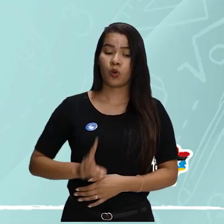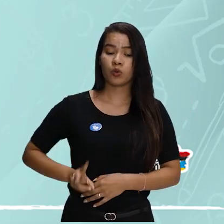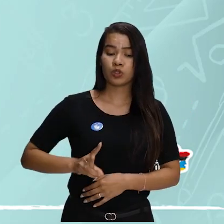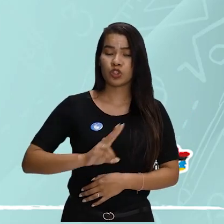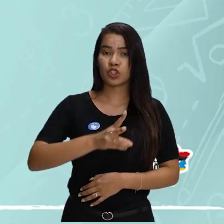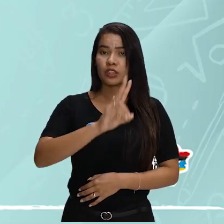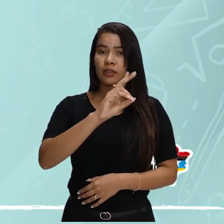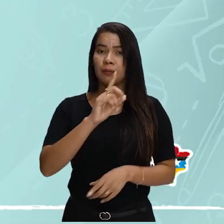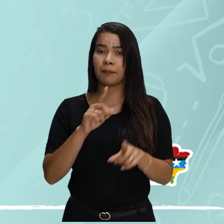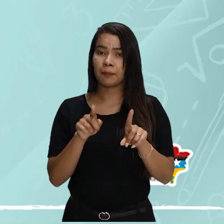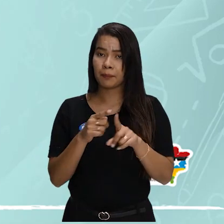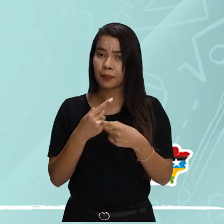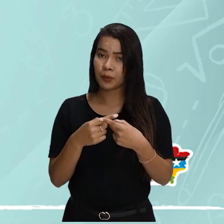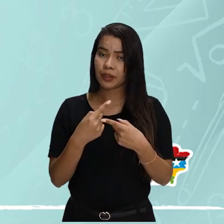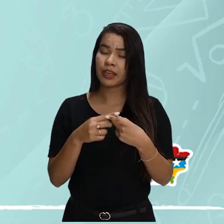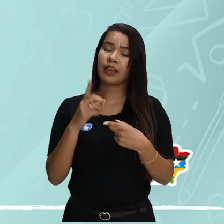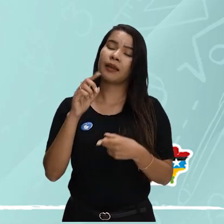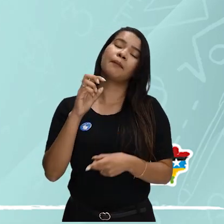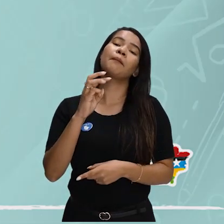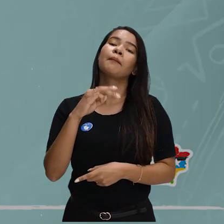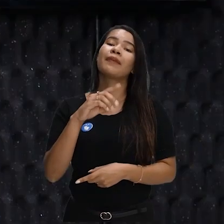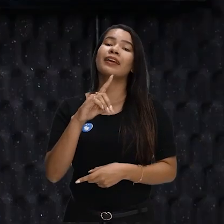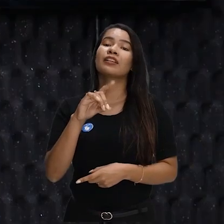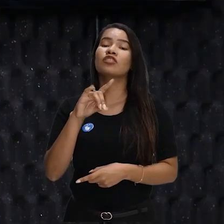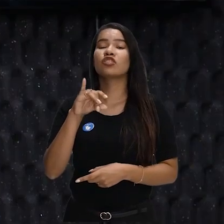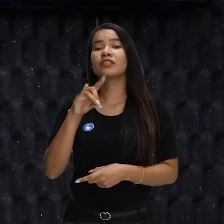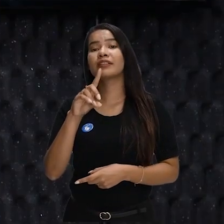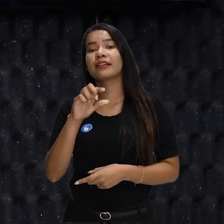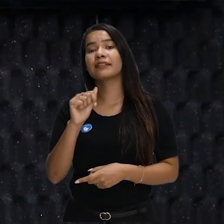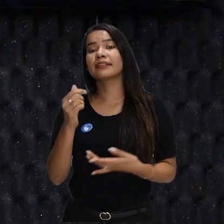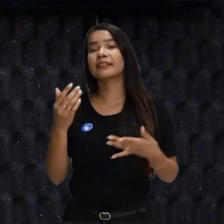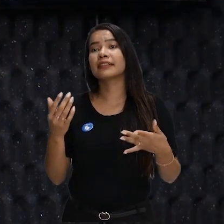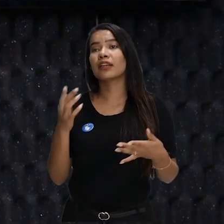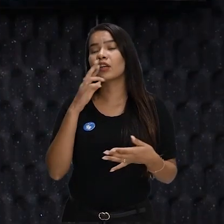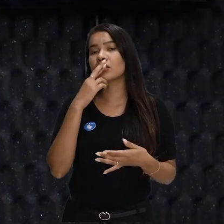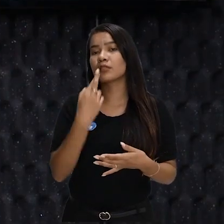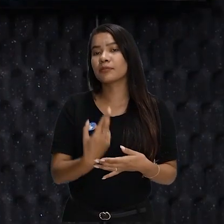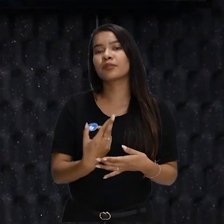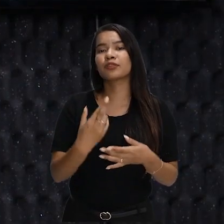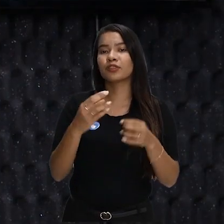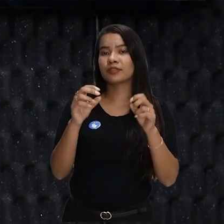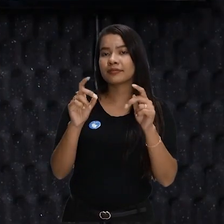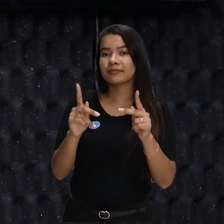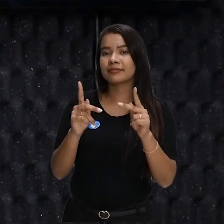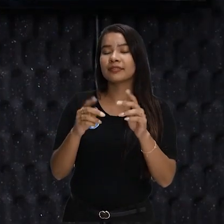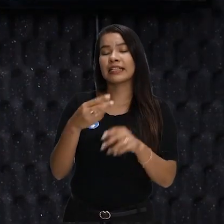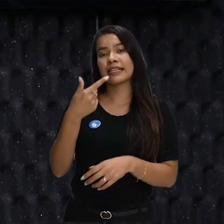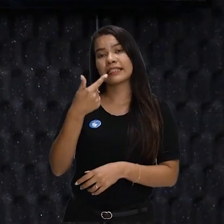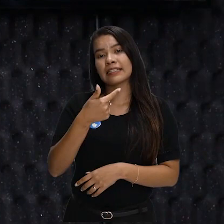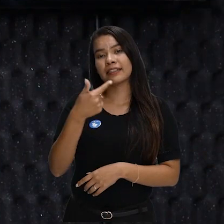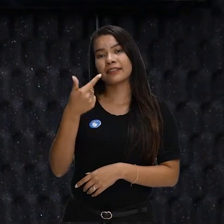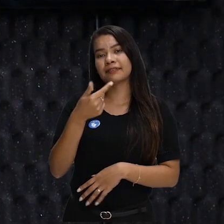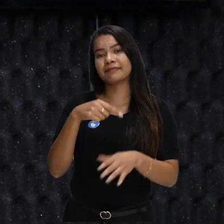é medida, não é isso? É uma medida, tá? Então, respondido aí a segunda